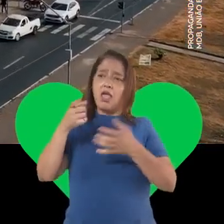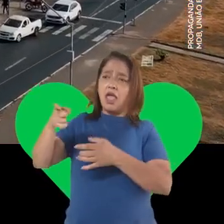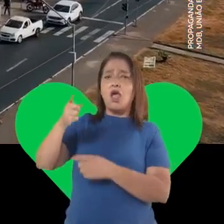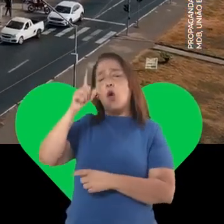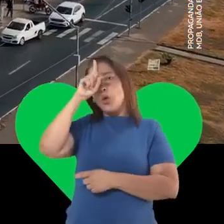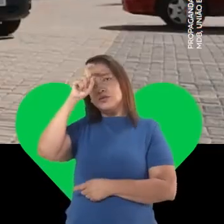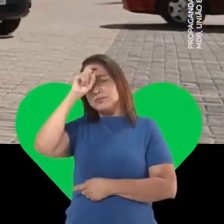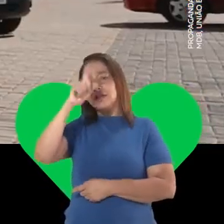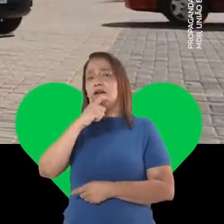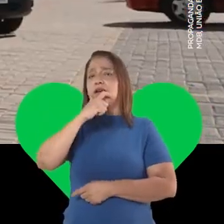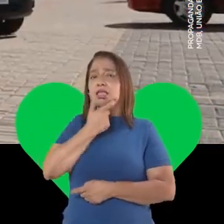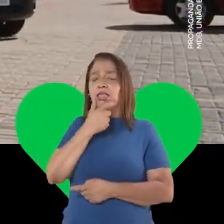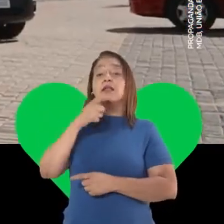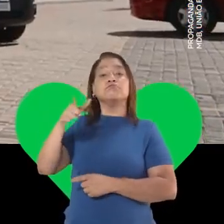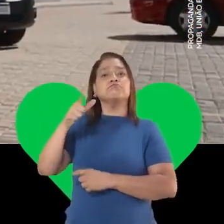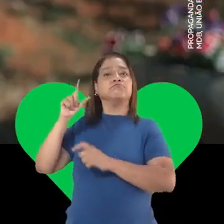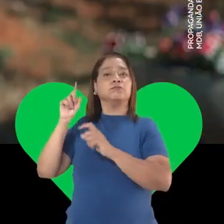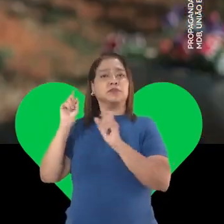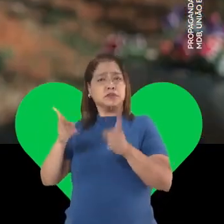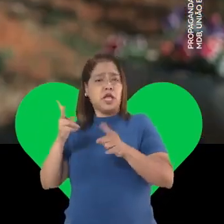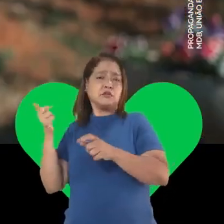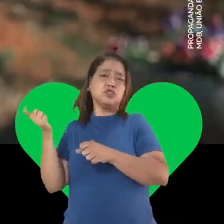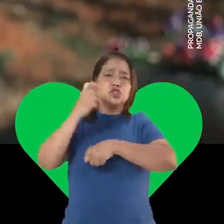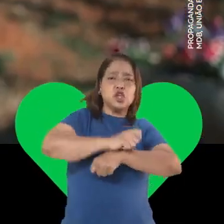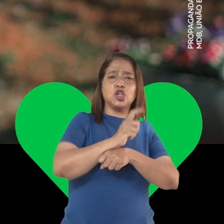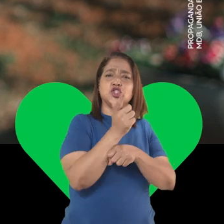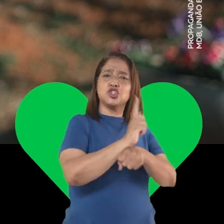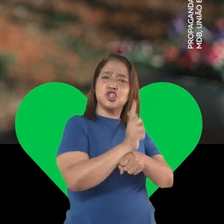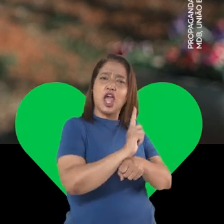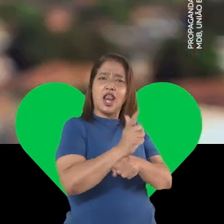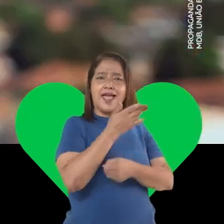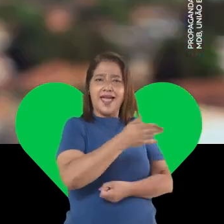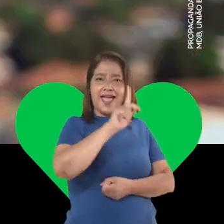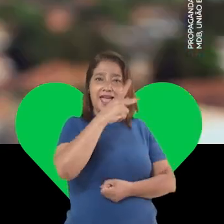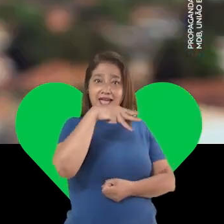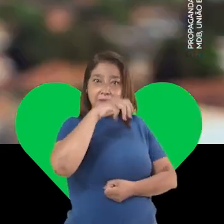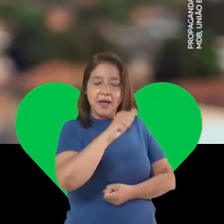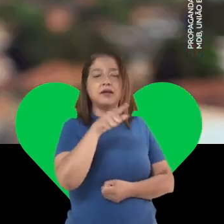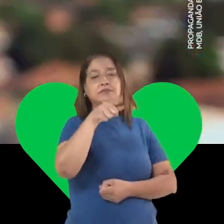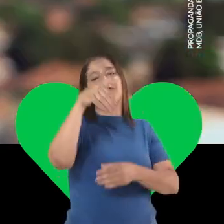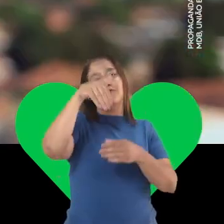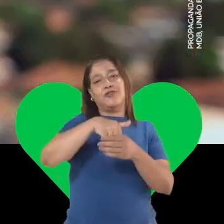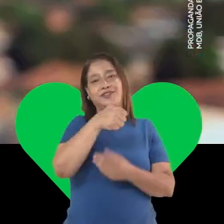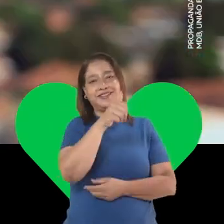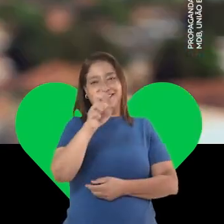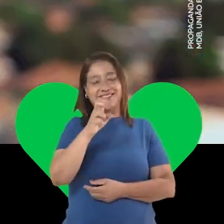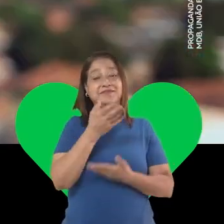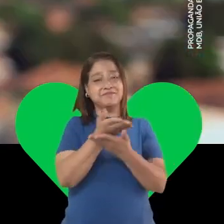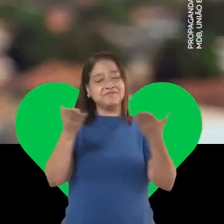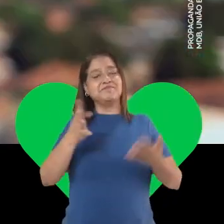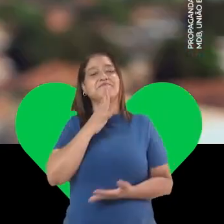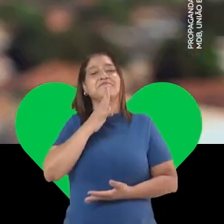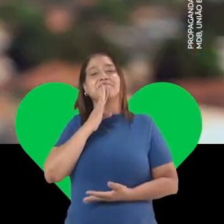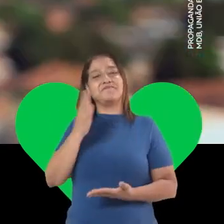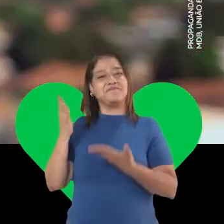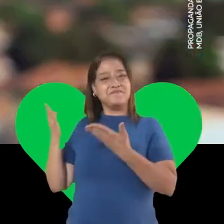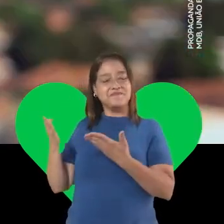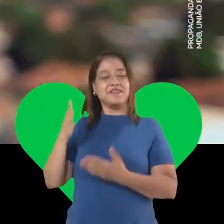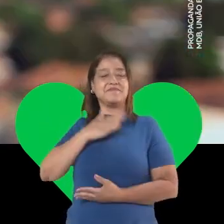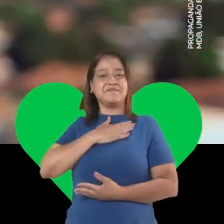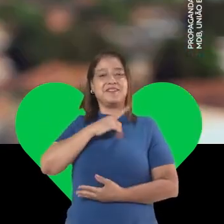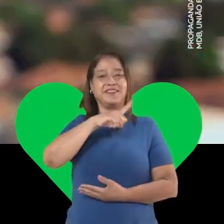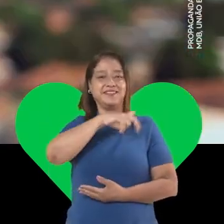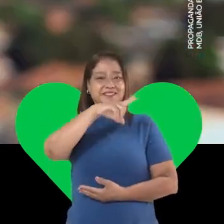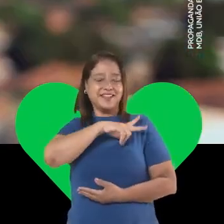que o Einstein continue à frente do nosso HMAP, você quer o 15. Você me conhece, sou o Leandro Vilela, filho do João